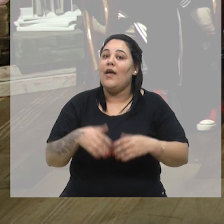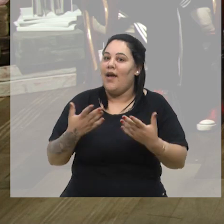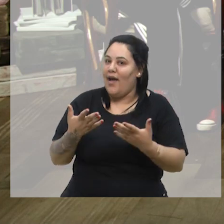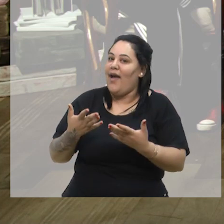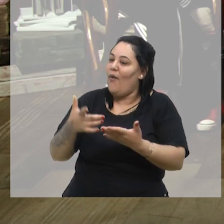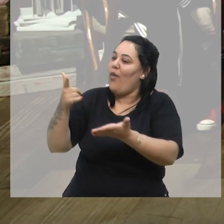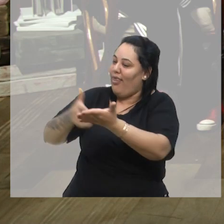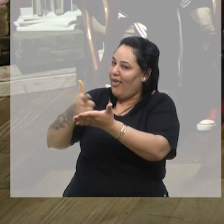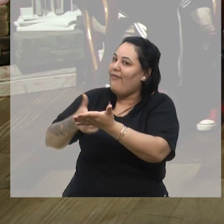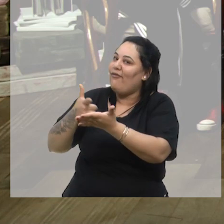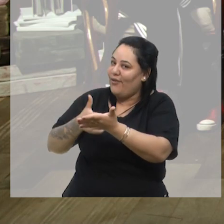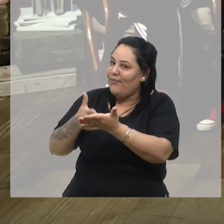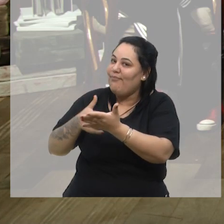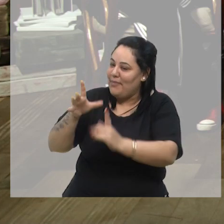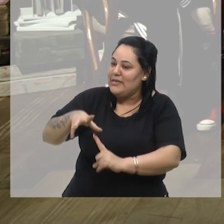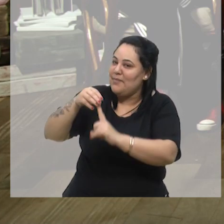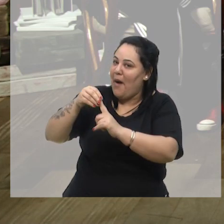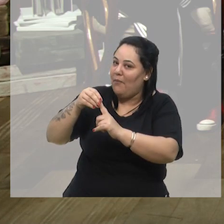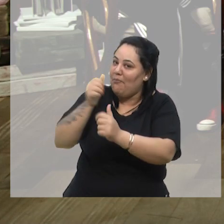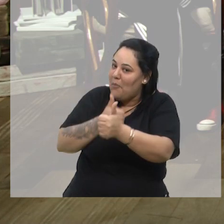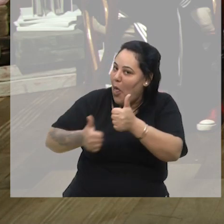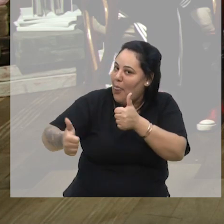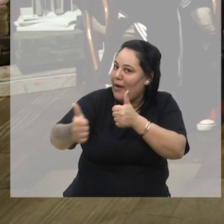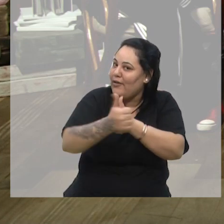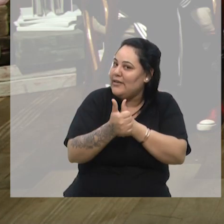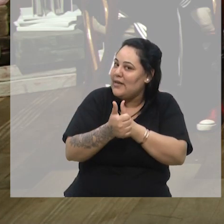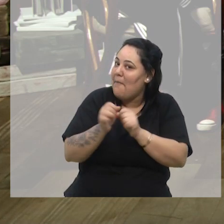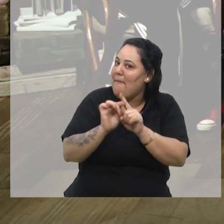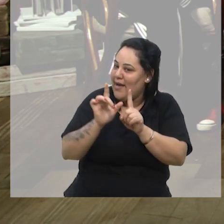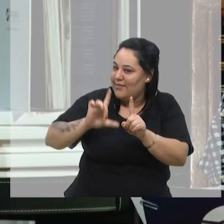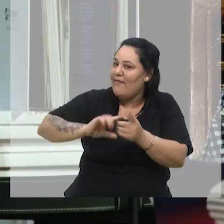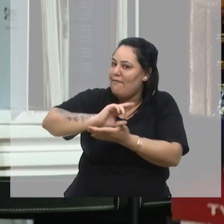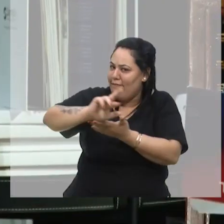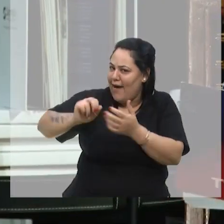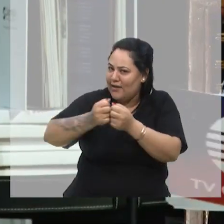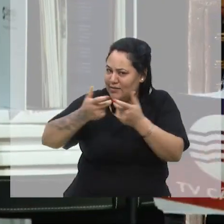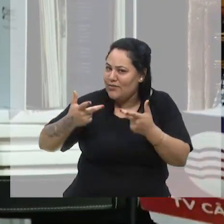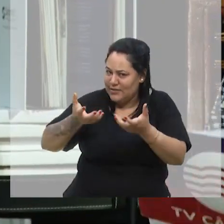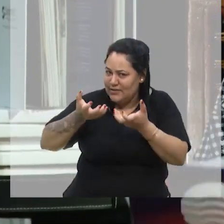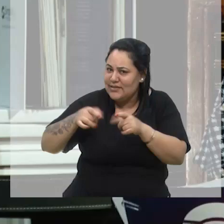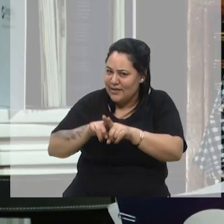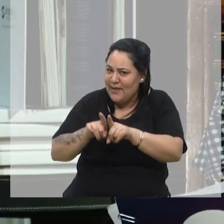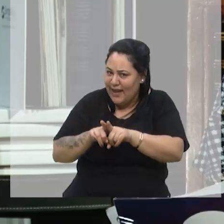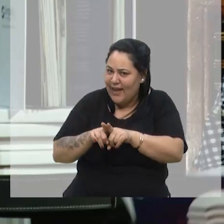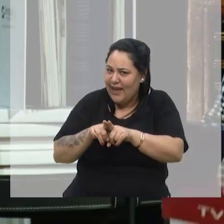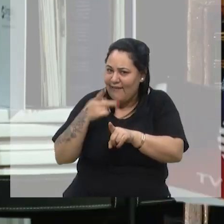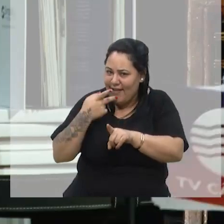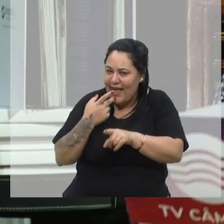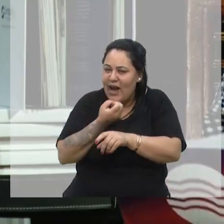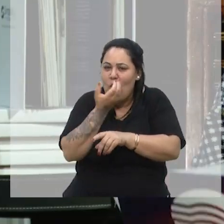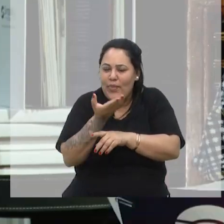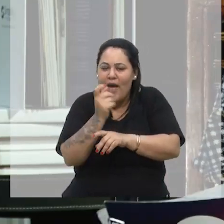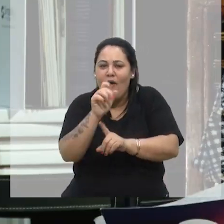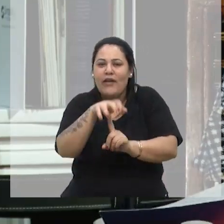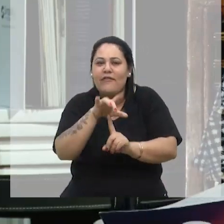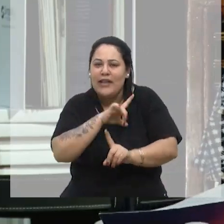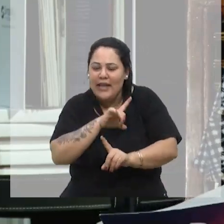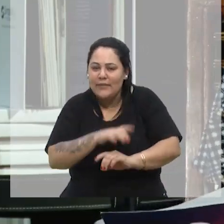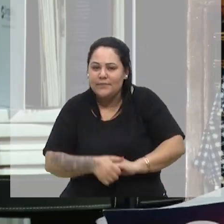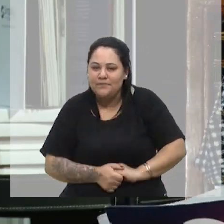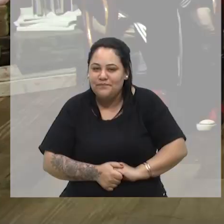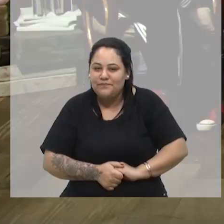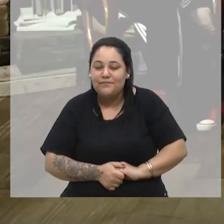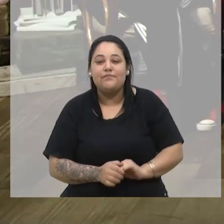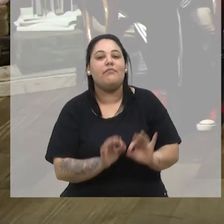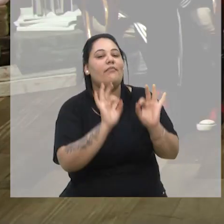o livro é a protagonista, né? Mas não é só o livro, né? Tem várias atrações culturais. Quer falar um pouquinho só de como que tem, que a feira traz